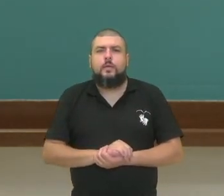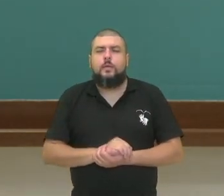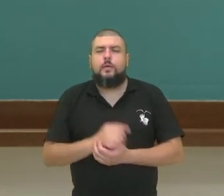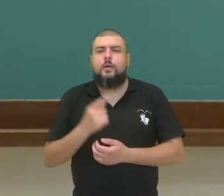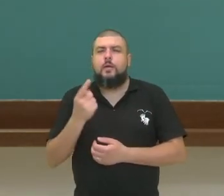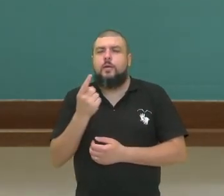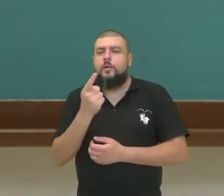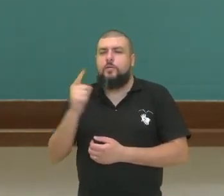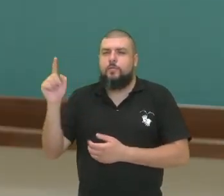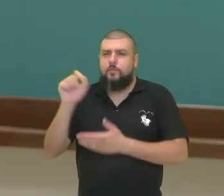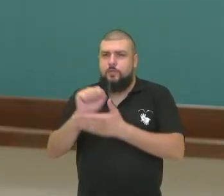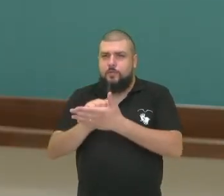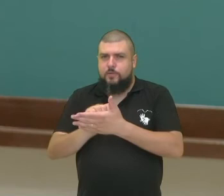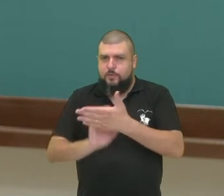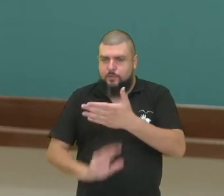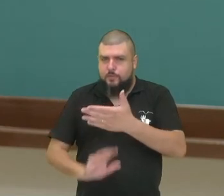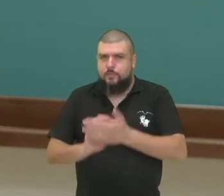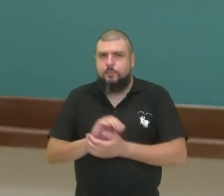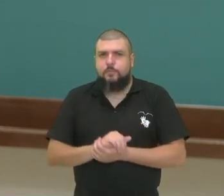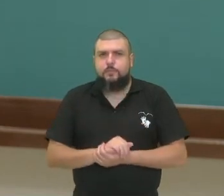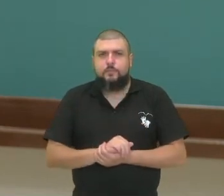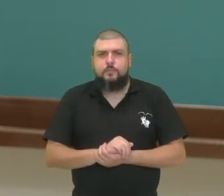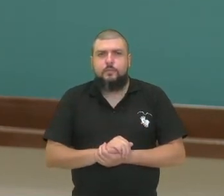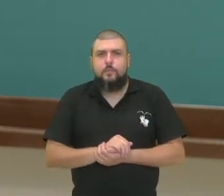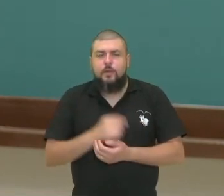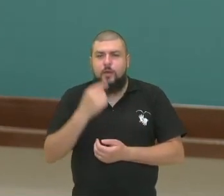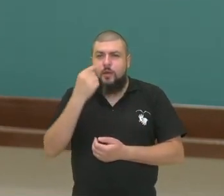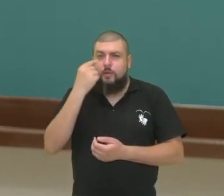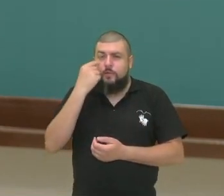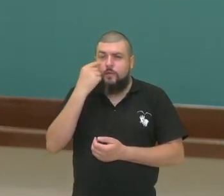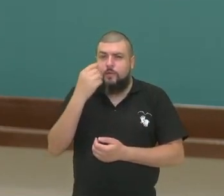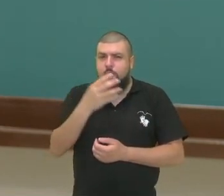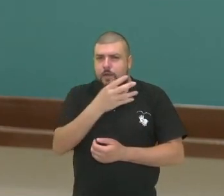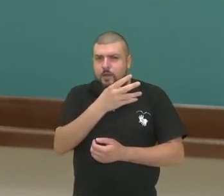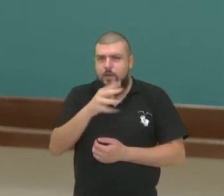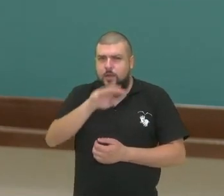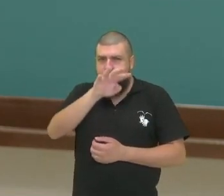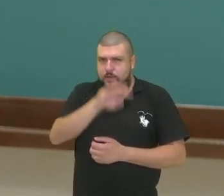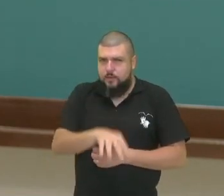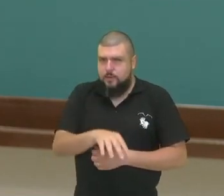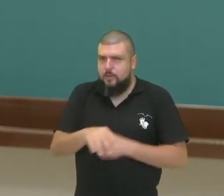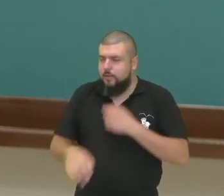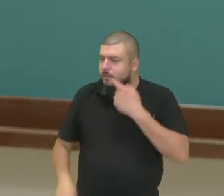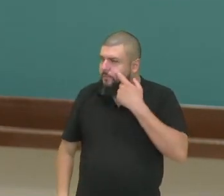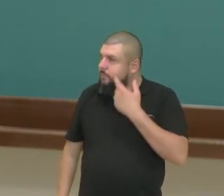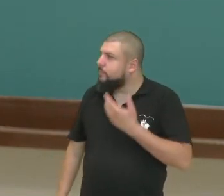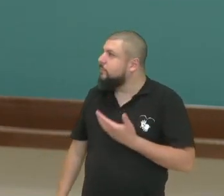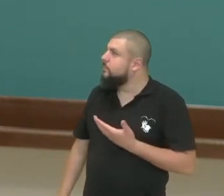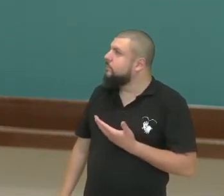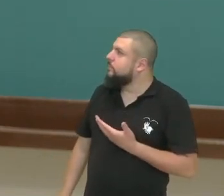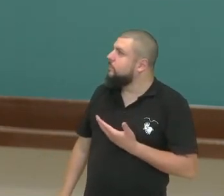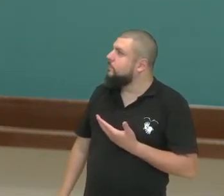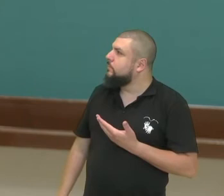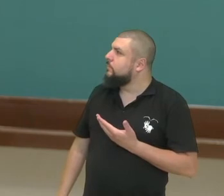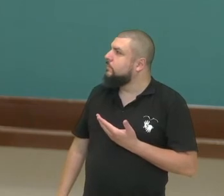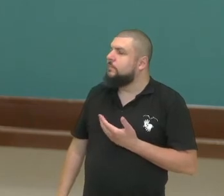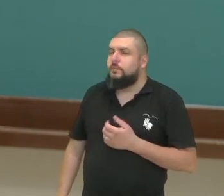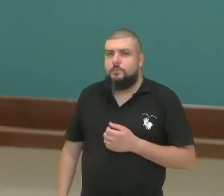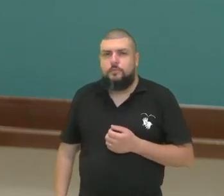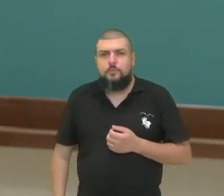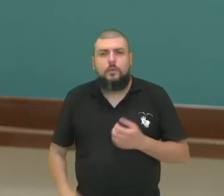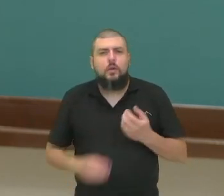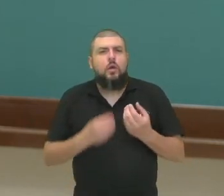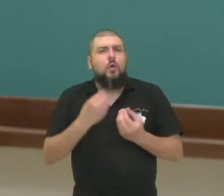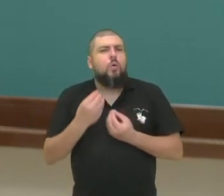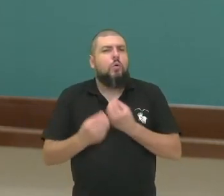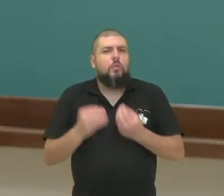última atividade de hoje. E nós temos que analisar essa tabela aqui. Ela é uma comparação da distribuição da renda no Brasil entre